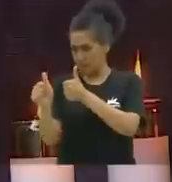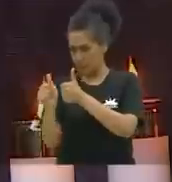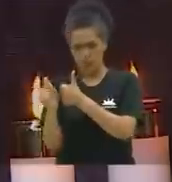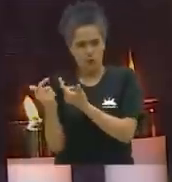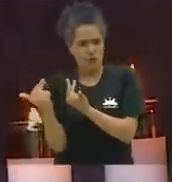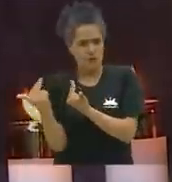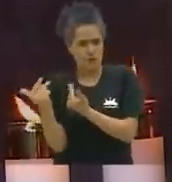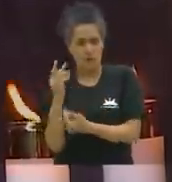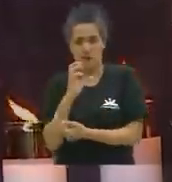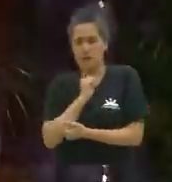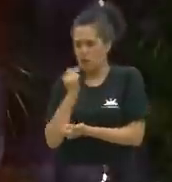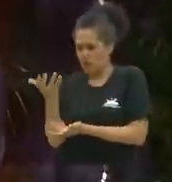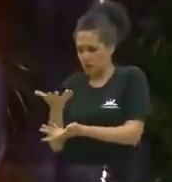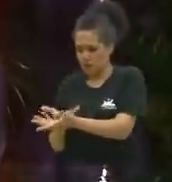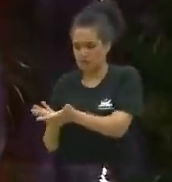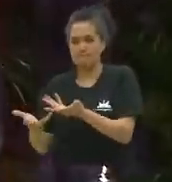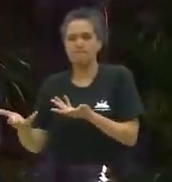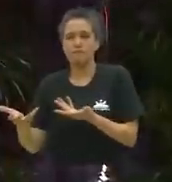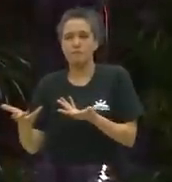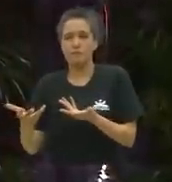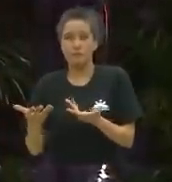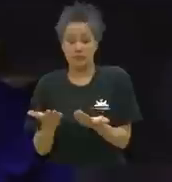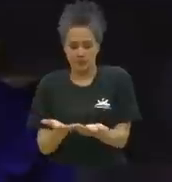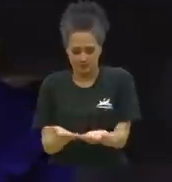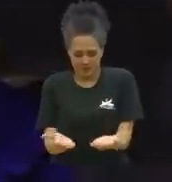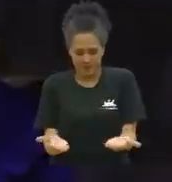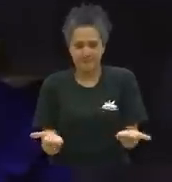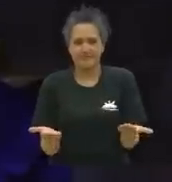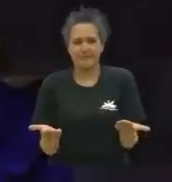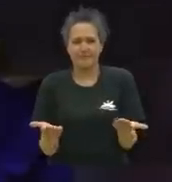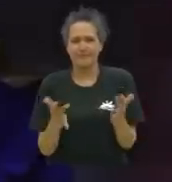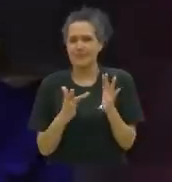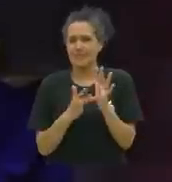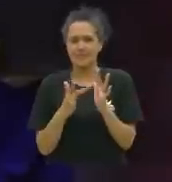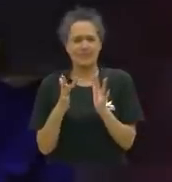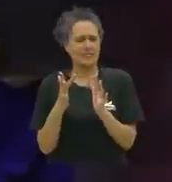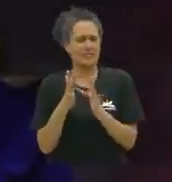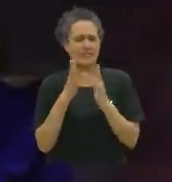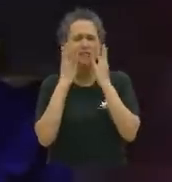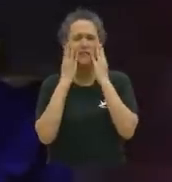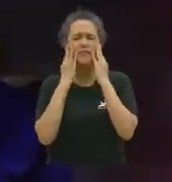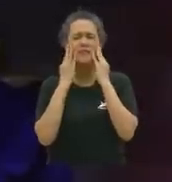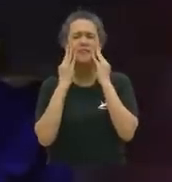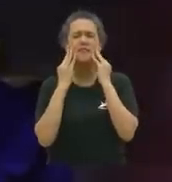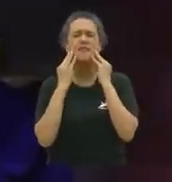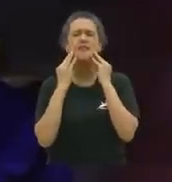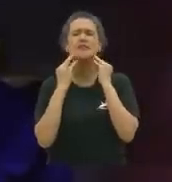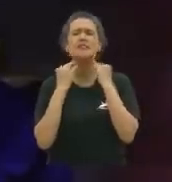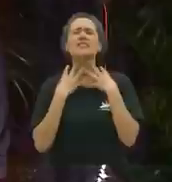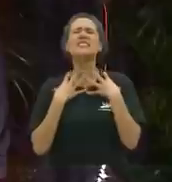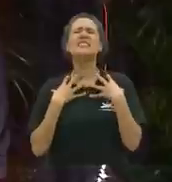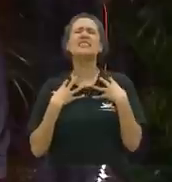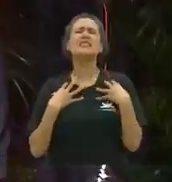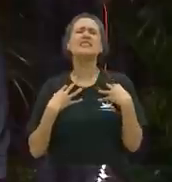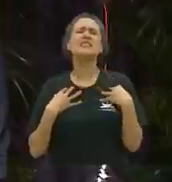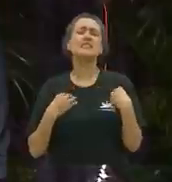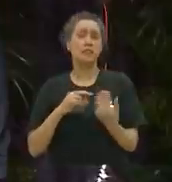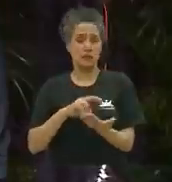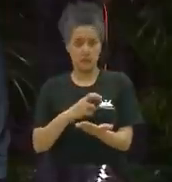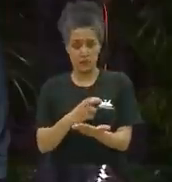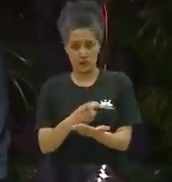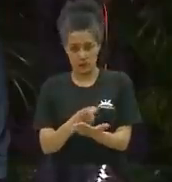mesmo. Eis o Cristo desfigurado, morto.